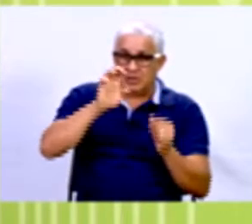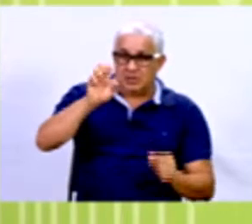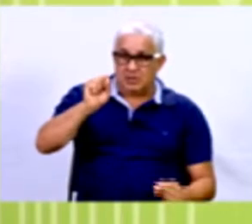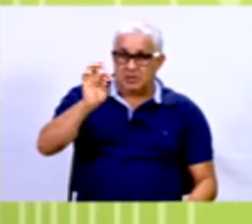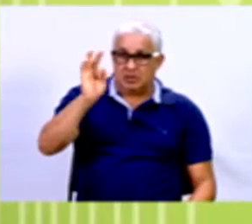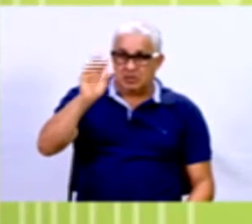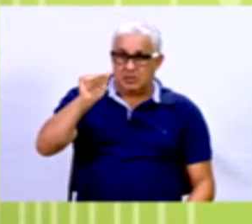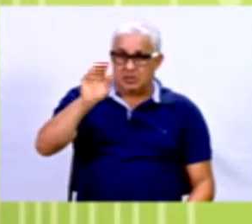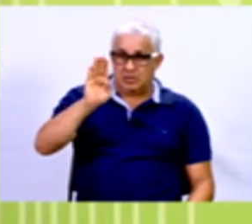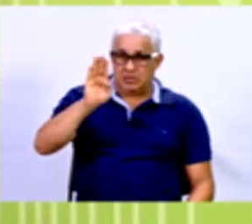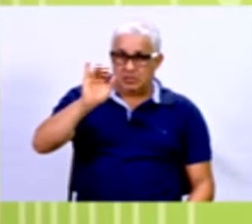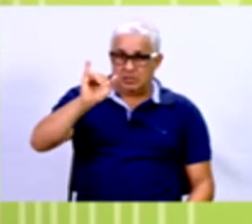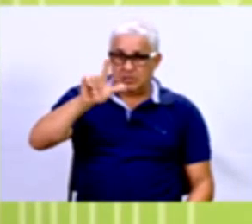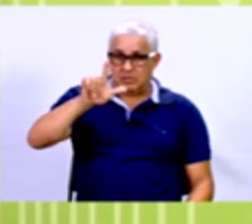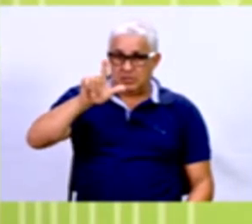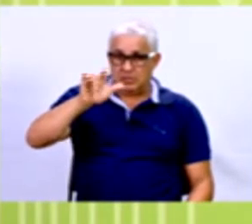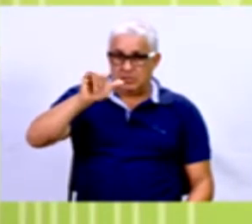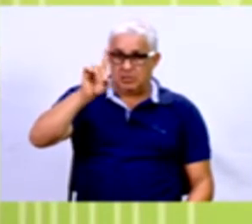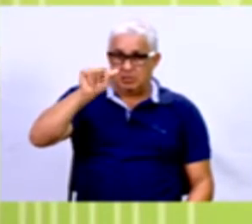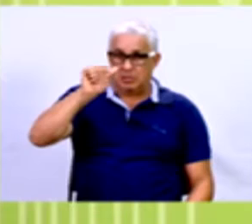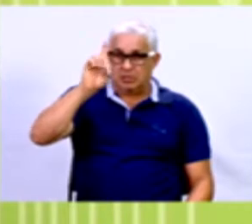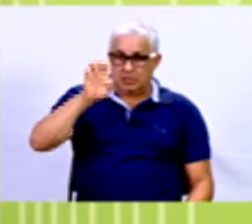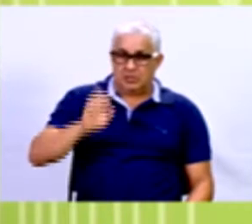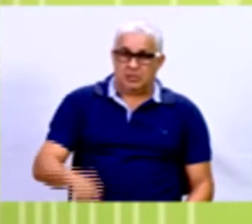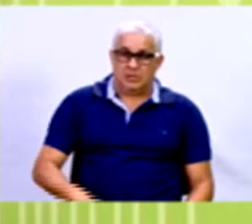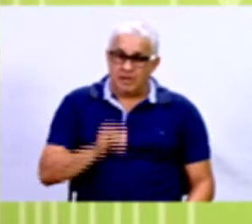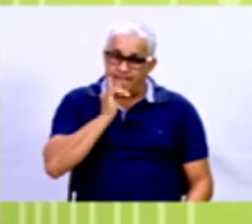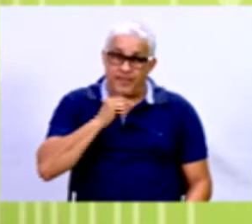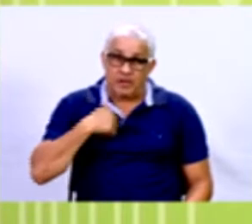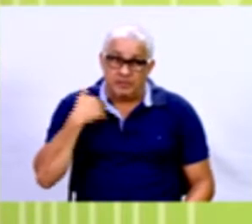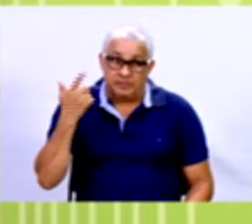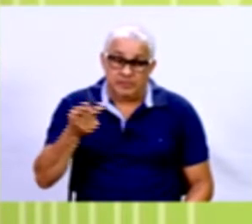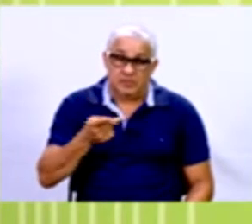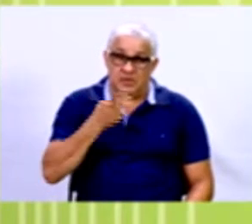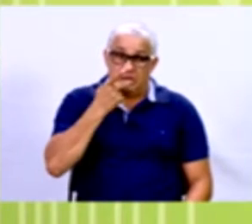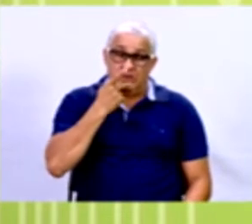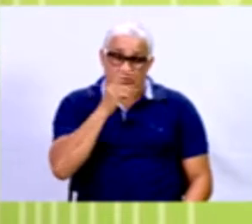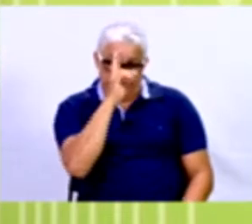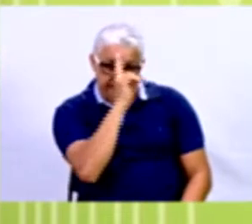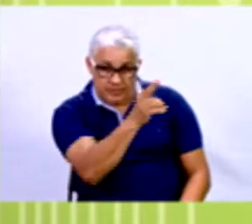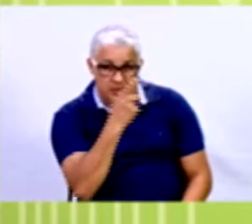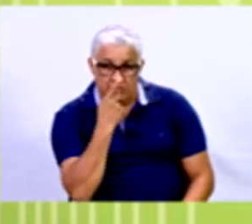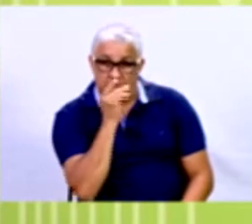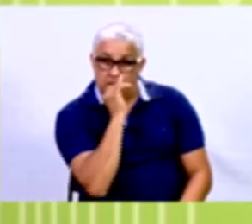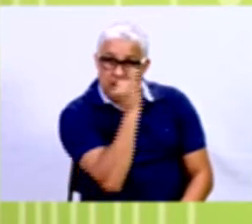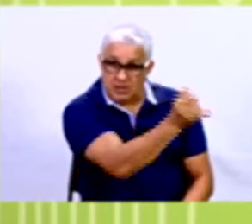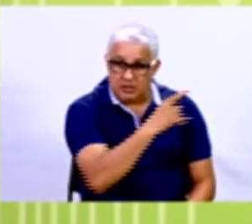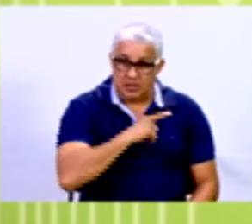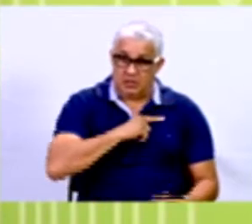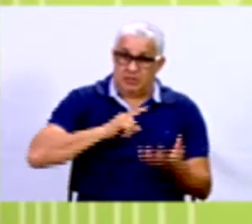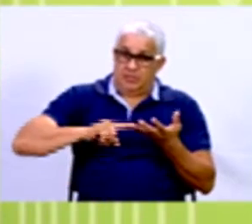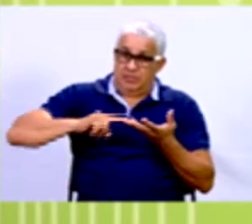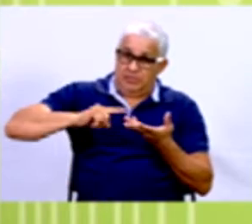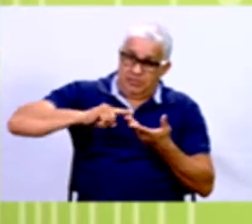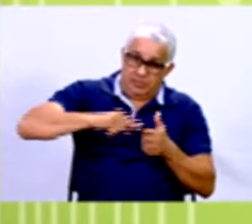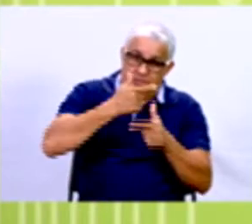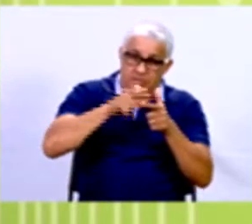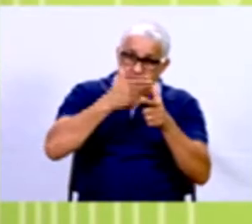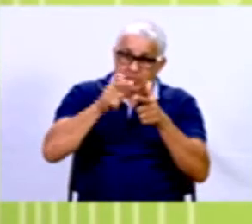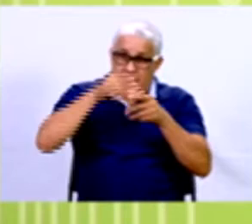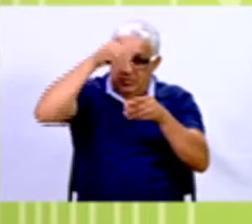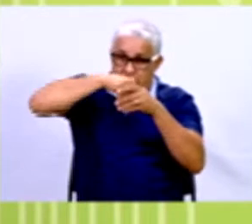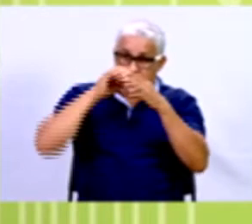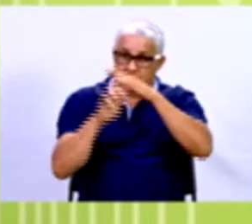de bico, você não sabe, nossa, eu vou estar falando para o meu chefe que tem esse problema na